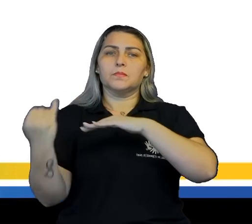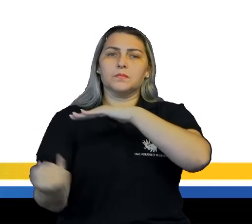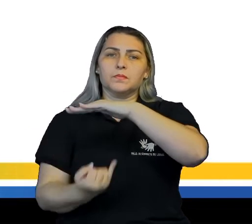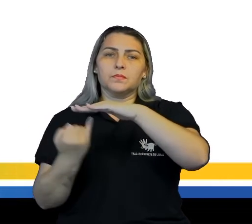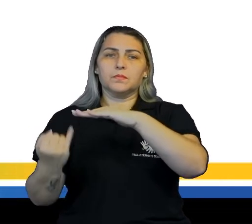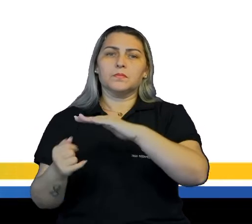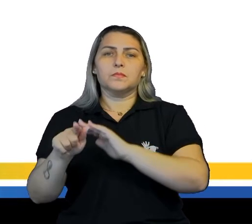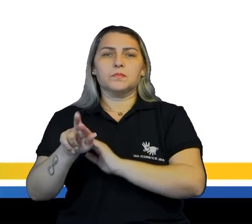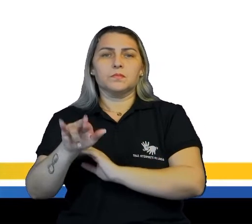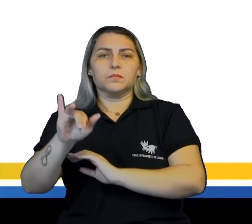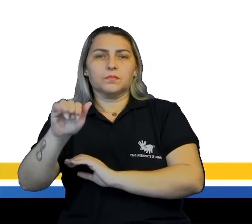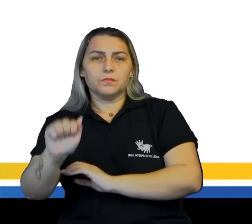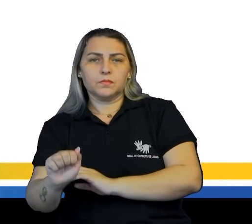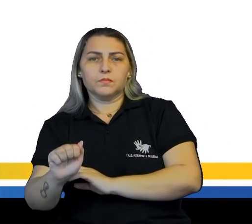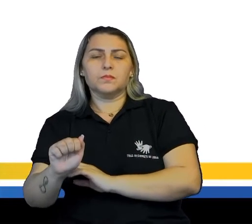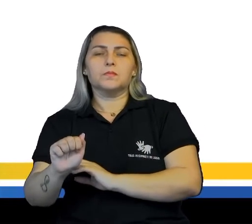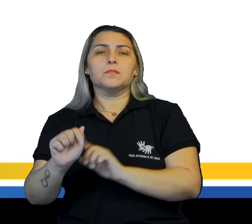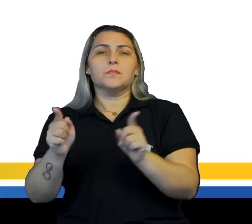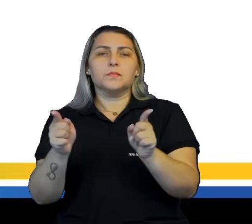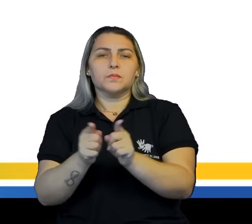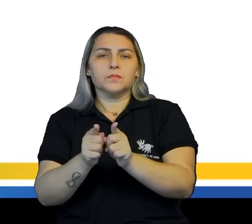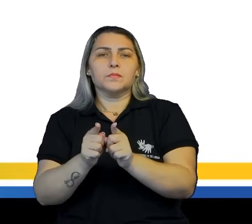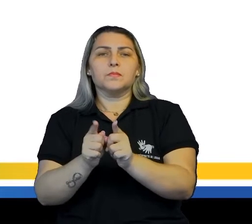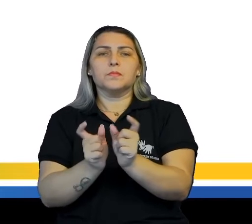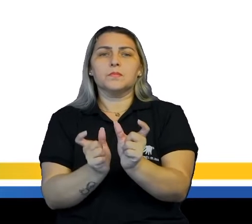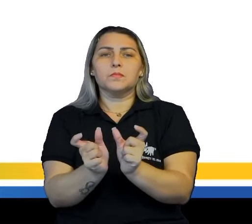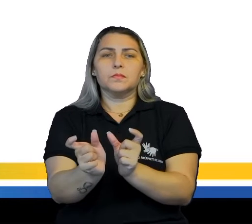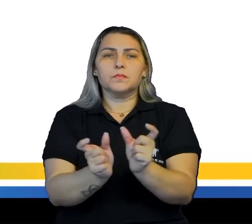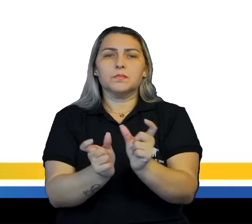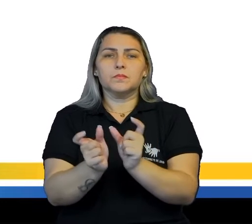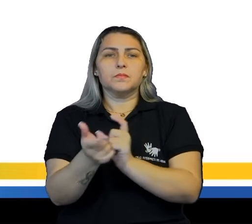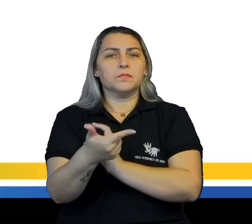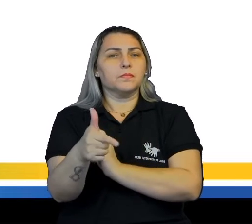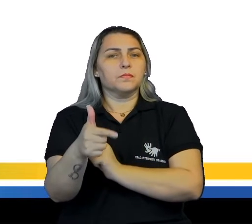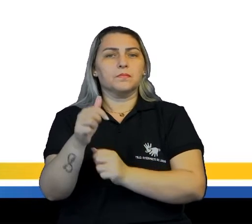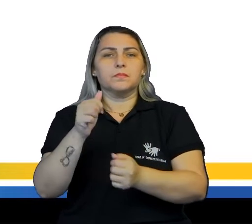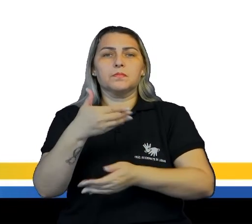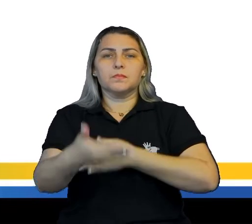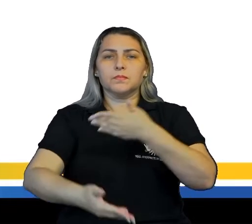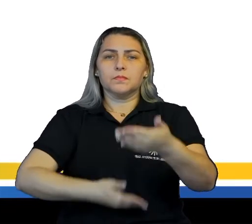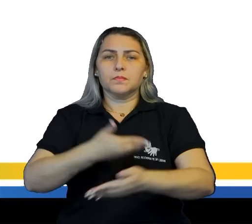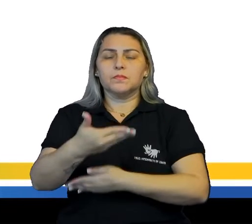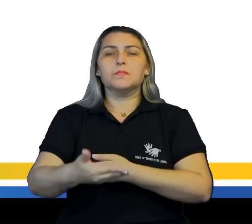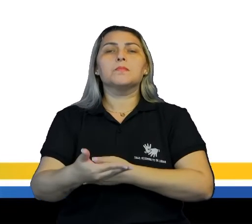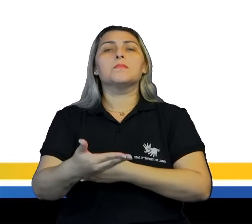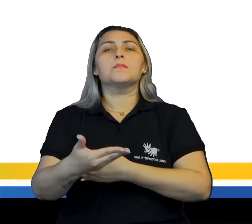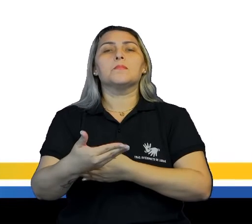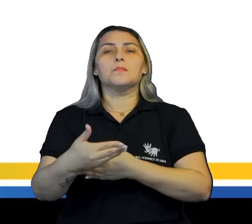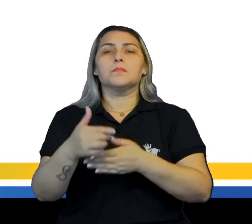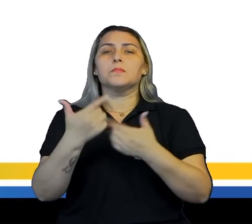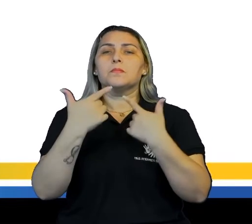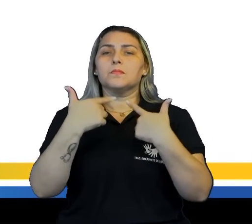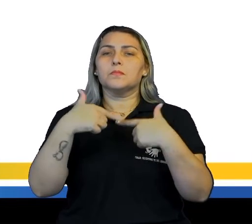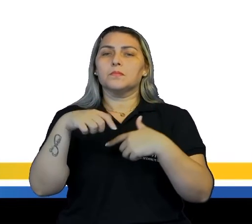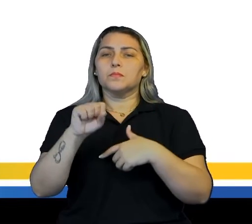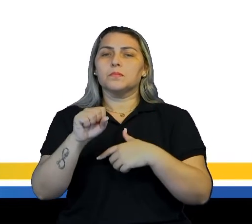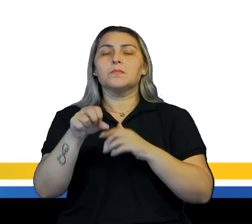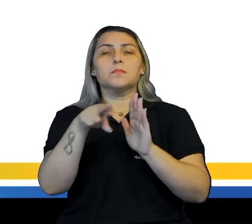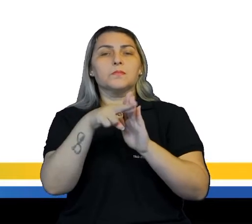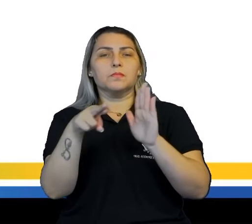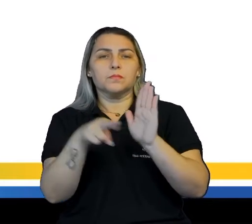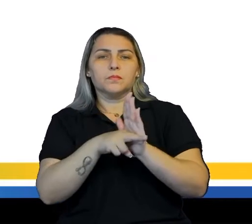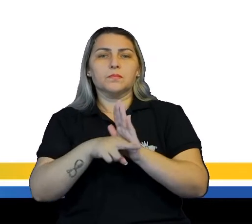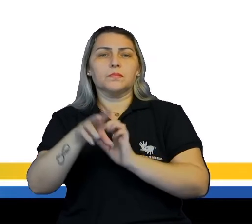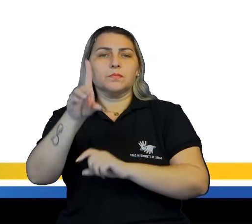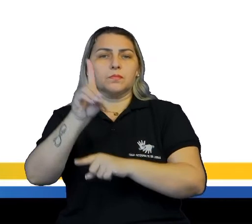linguagem informal, gírias, abreviações e palavras que não se relacionam com a norma culta.